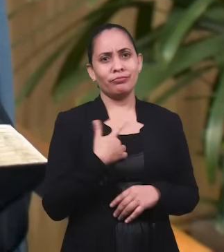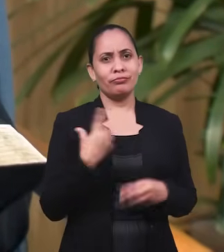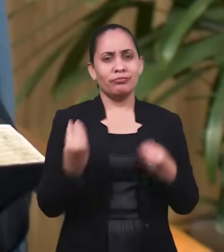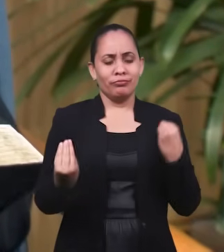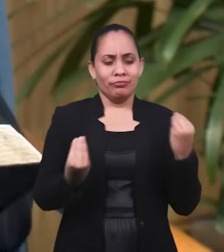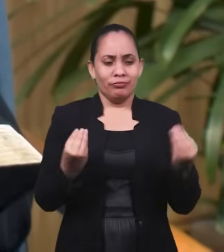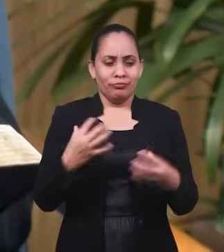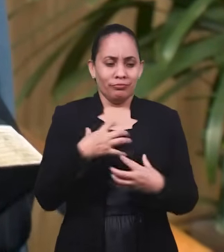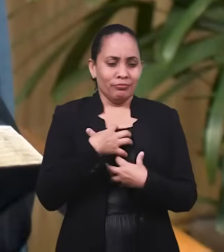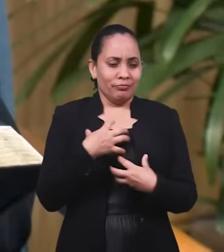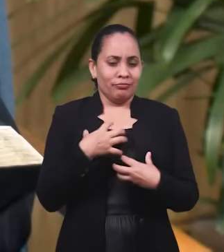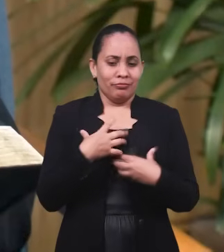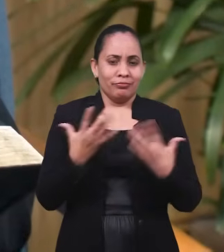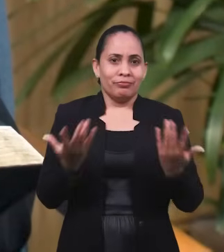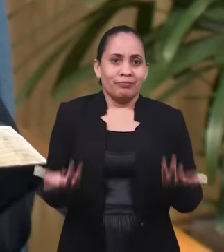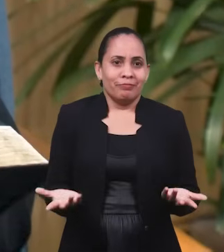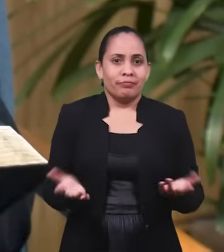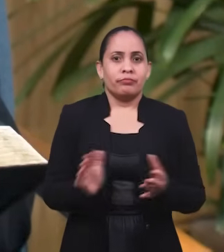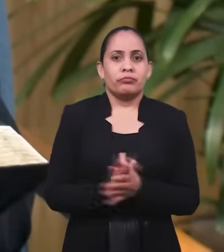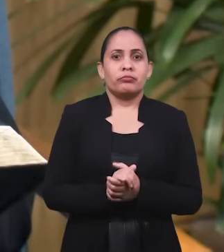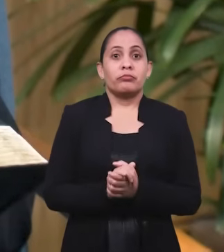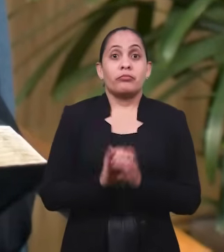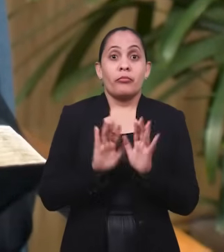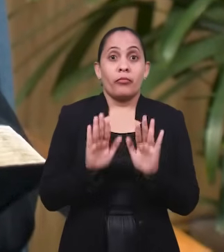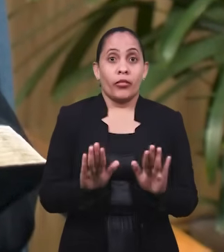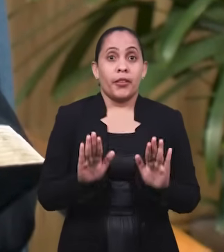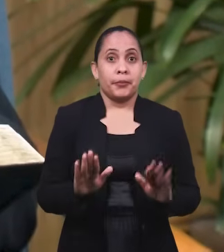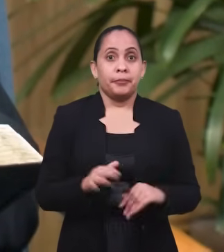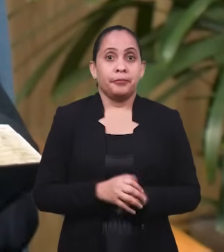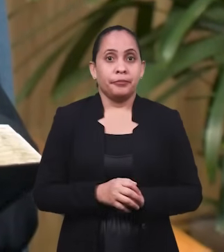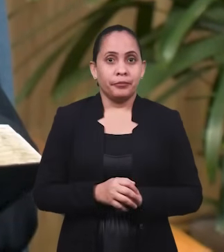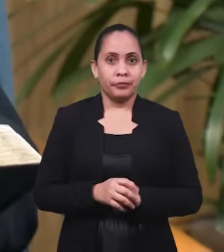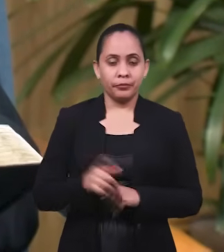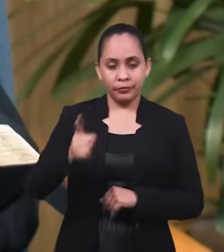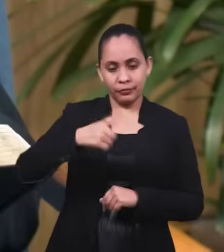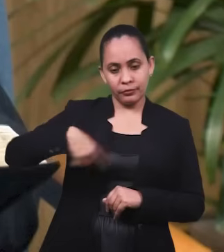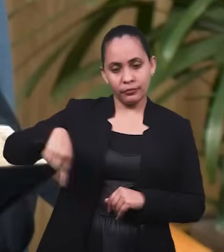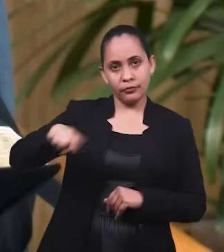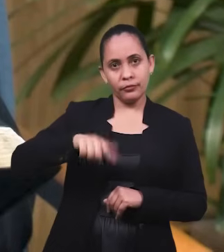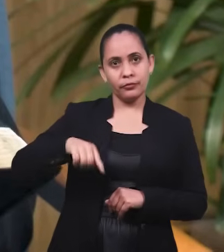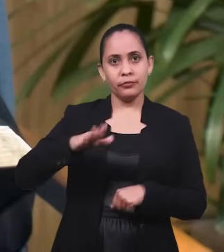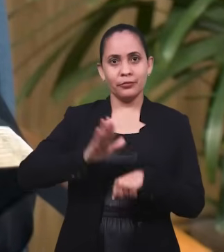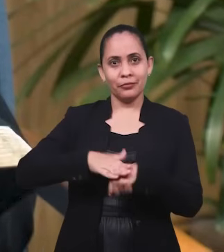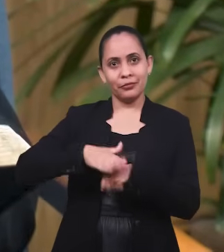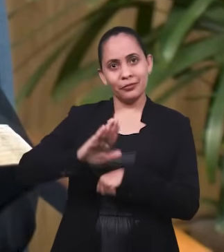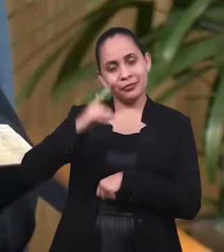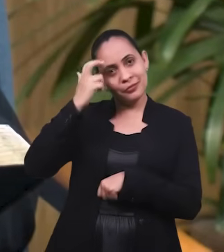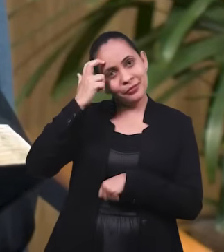que fazer, né, mas, né, os mais sábios, né, os mais